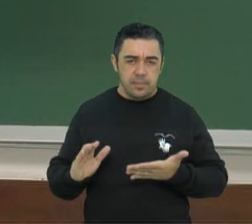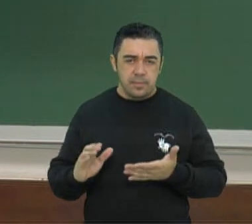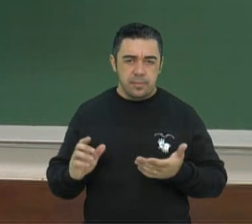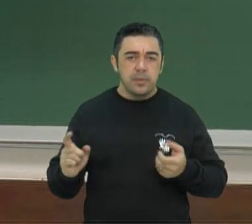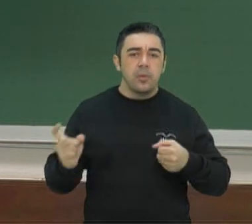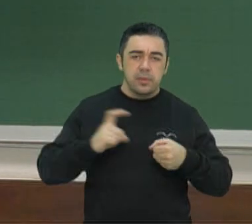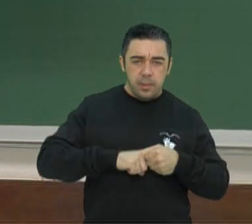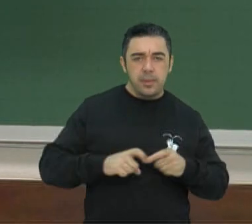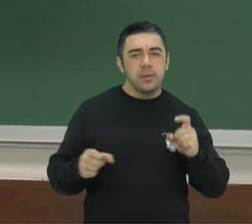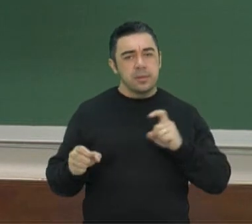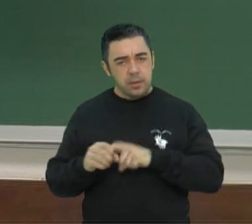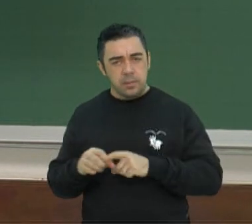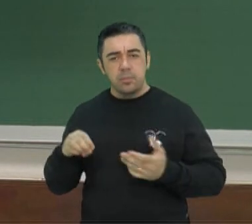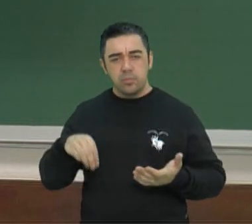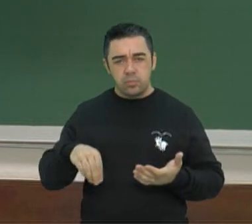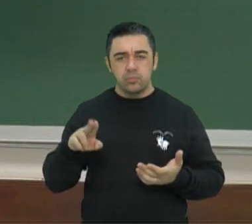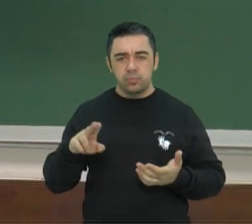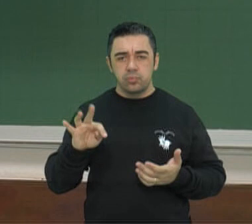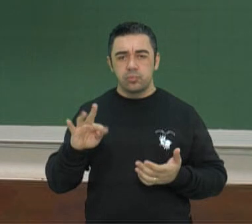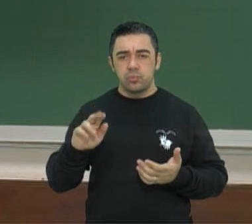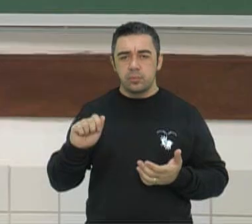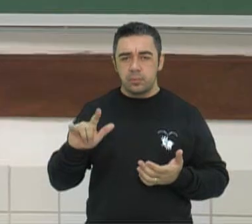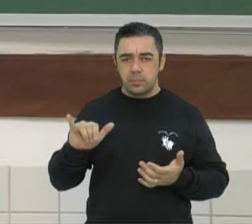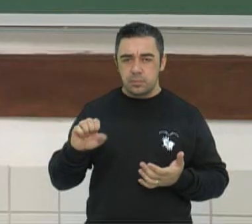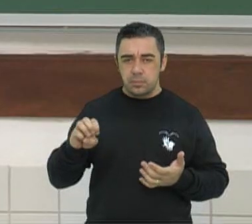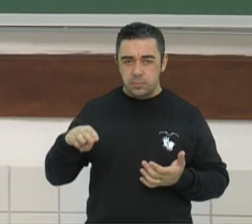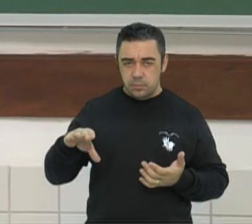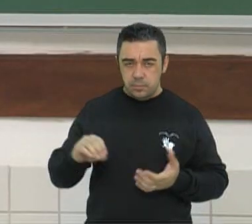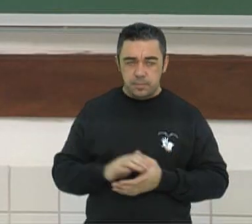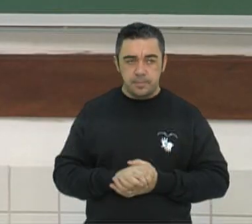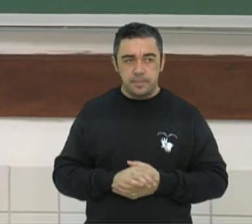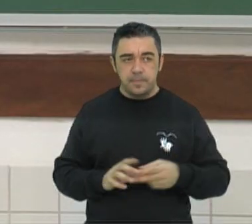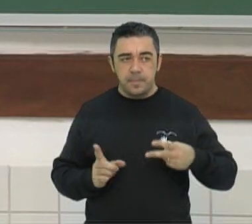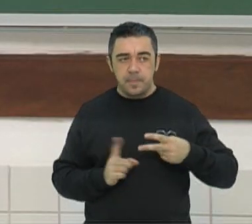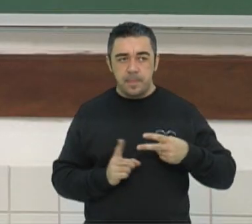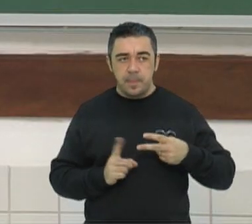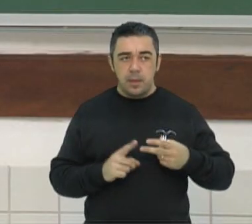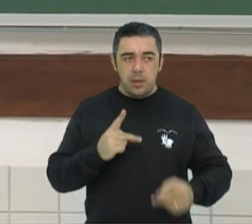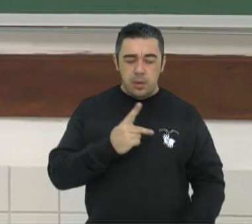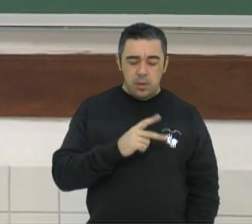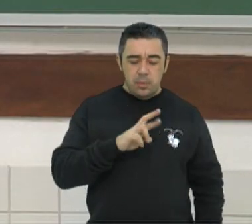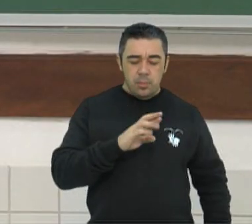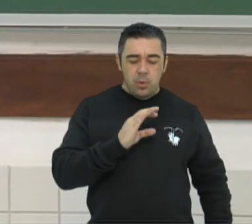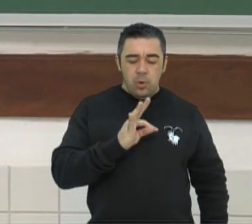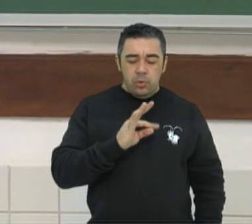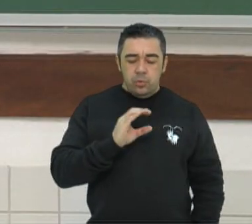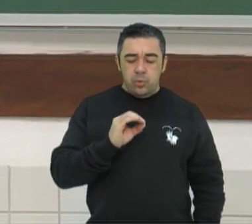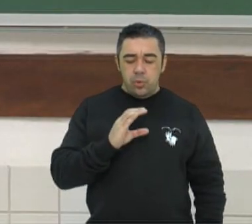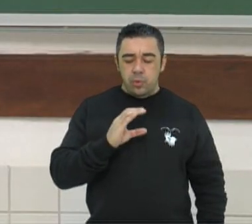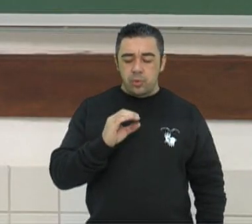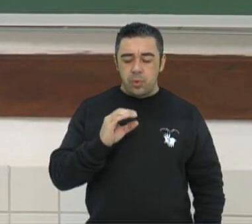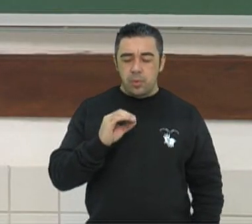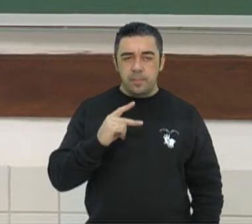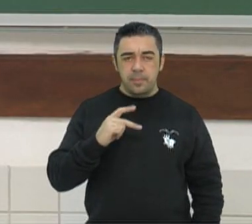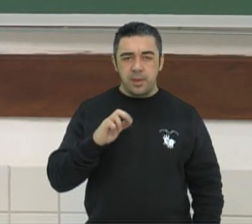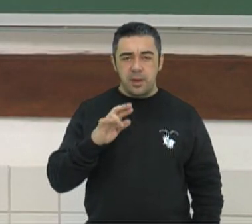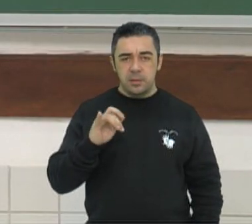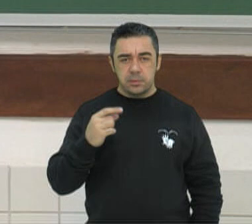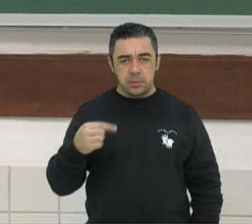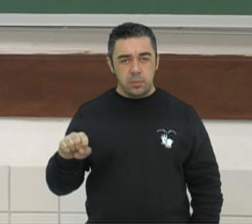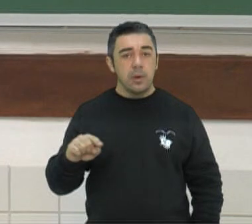outro. Então, é mutualismo também. Segundo exemplo, protocooperação. Protocooperação também é uma